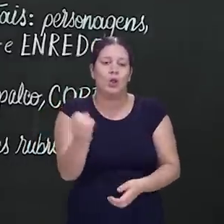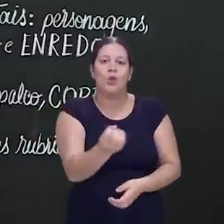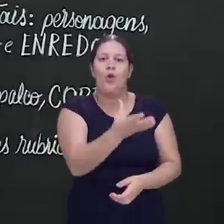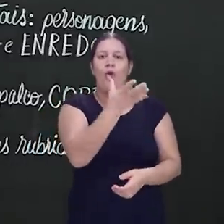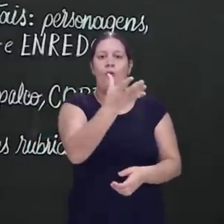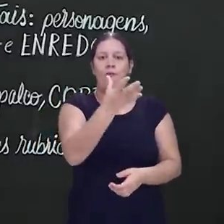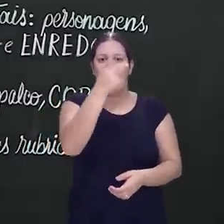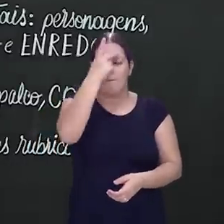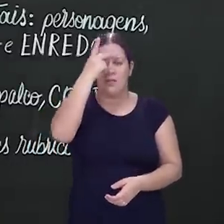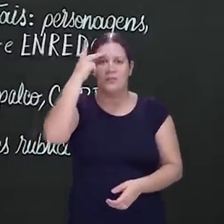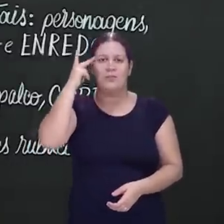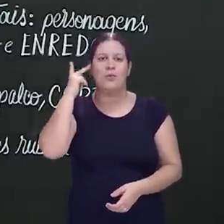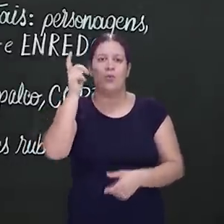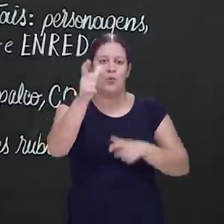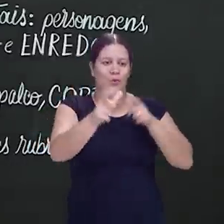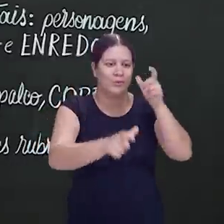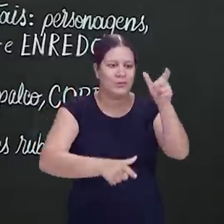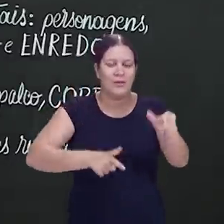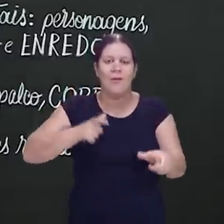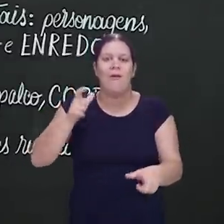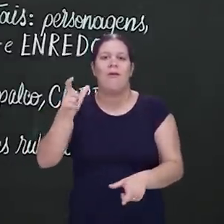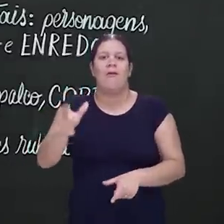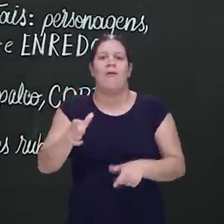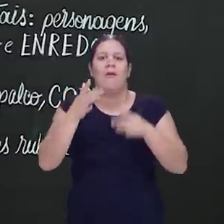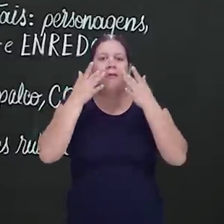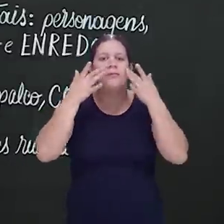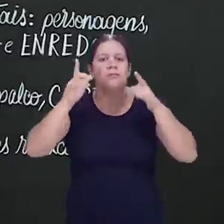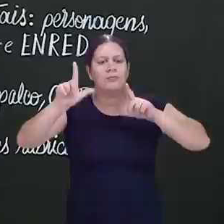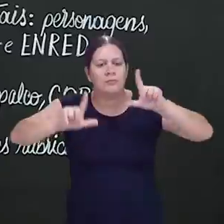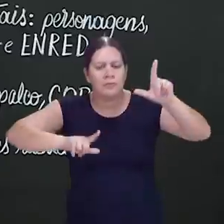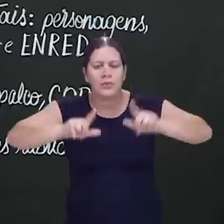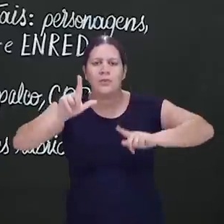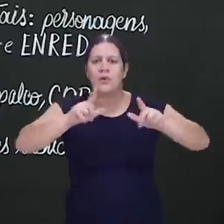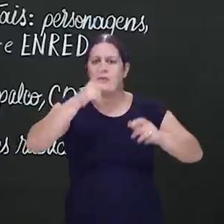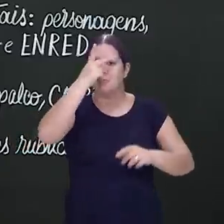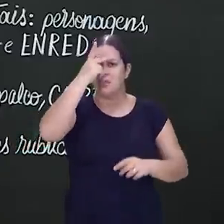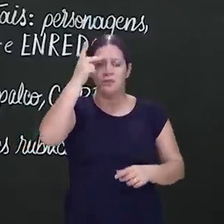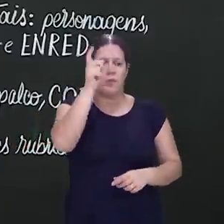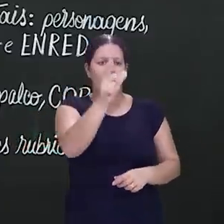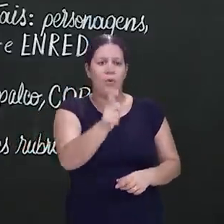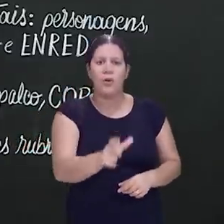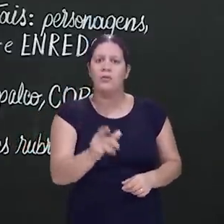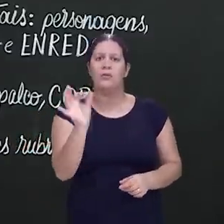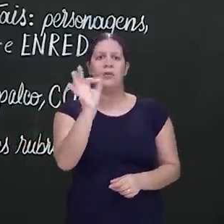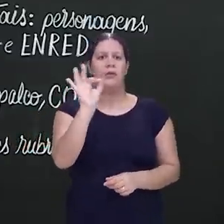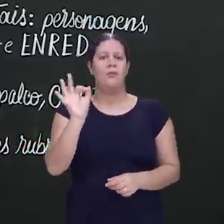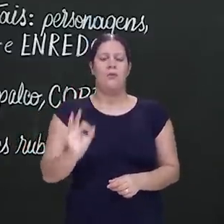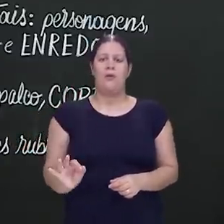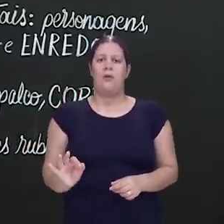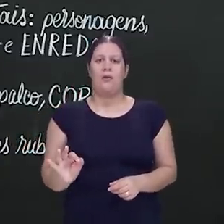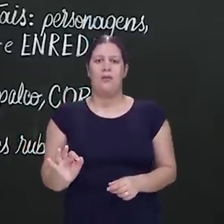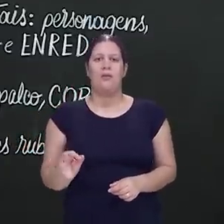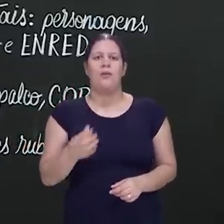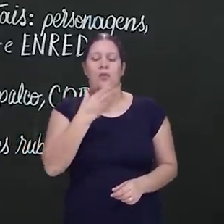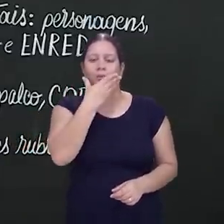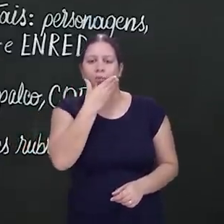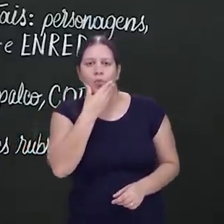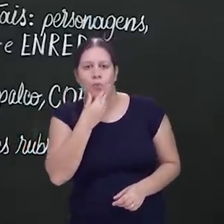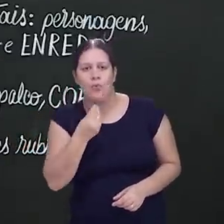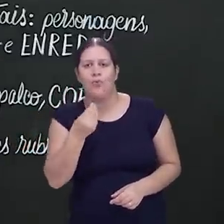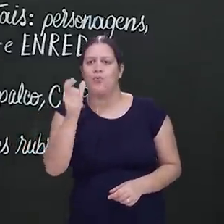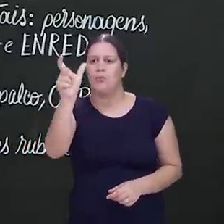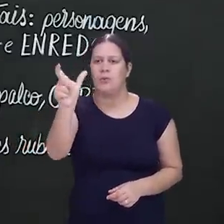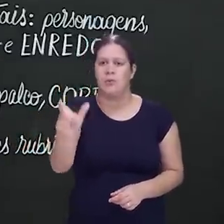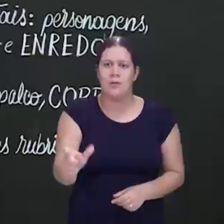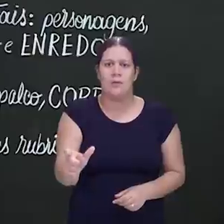entidades, novas figuras. Então os atores, as atrizes, eles têm que interpretar pessoas que eles não são. E isso é natural que aconteça. Um homem interprete o papel de